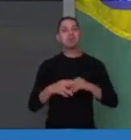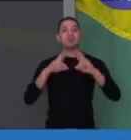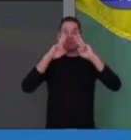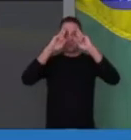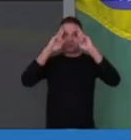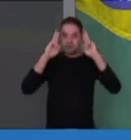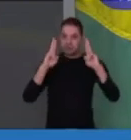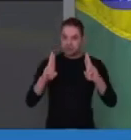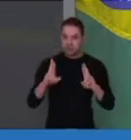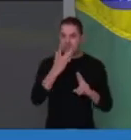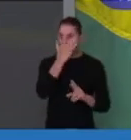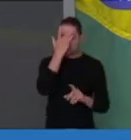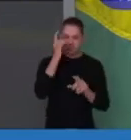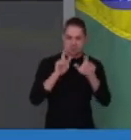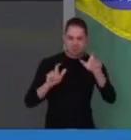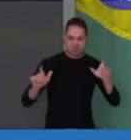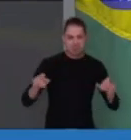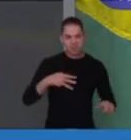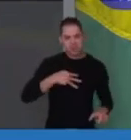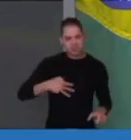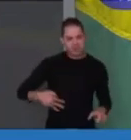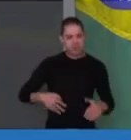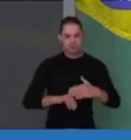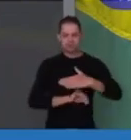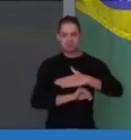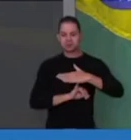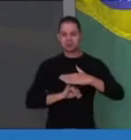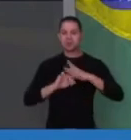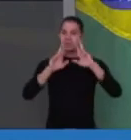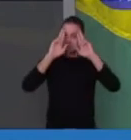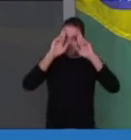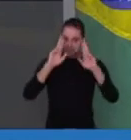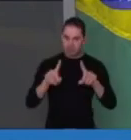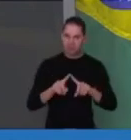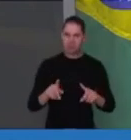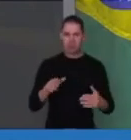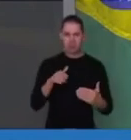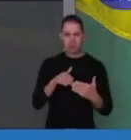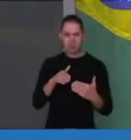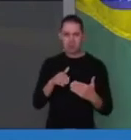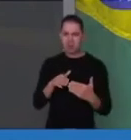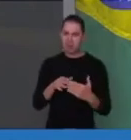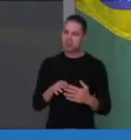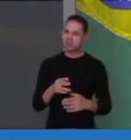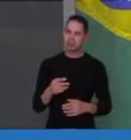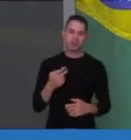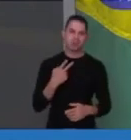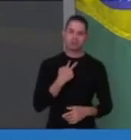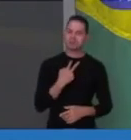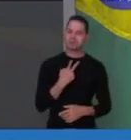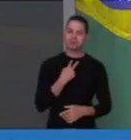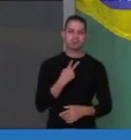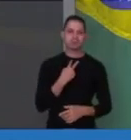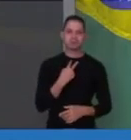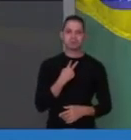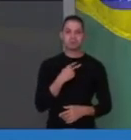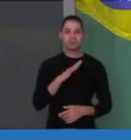as pessoas dos ministros, posso respeitar a instituição, mas não posso concordar com esse raciocínio. Mas o fato é que,